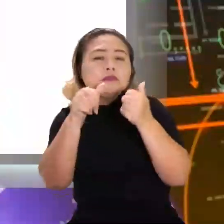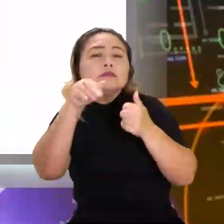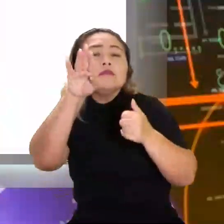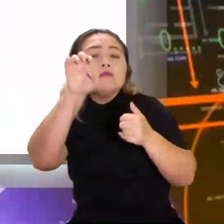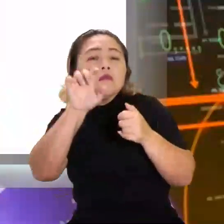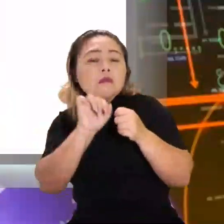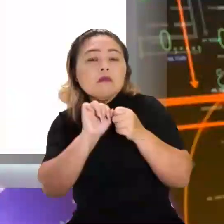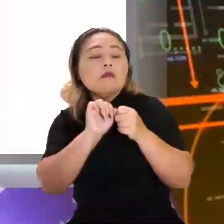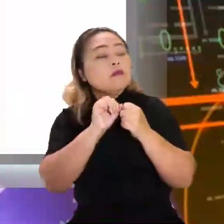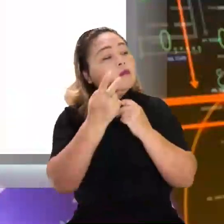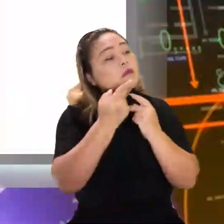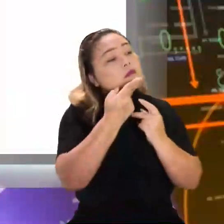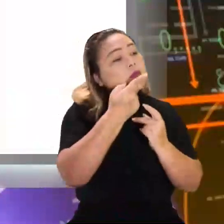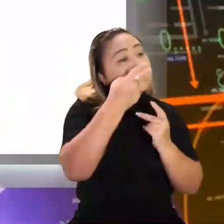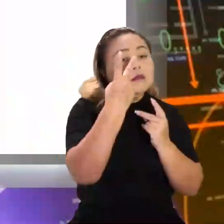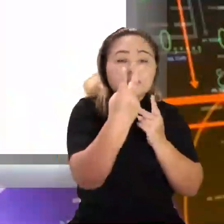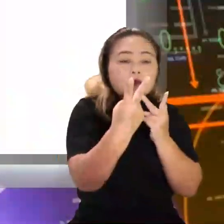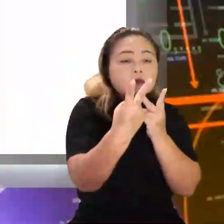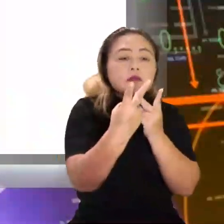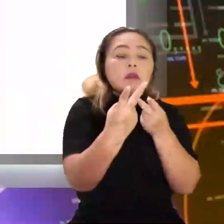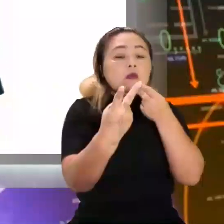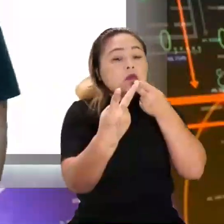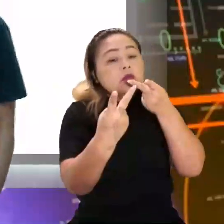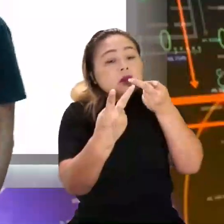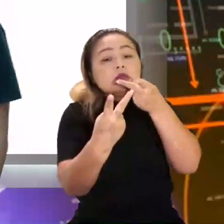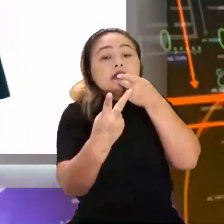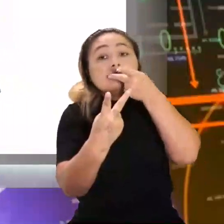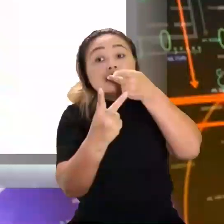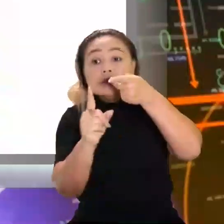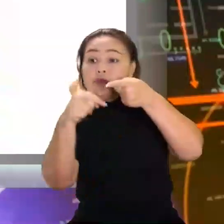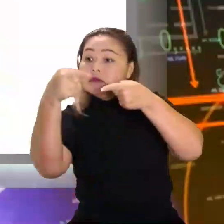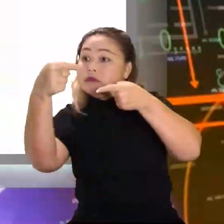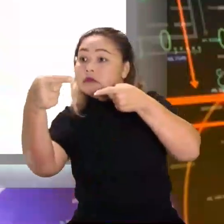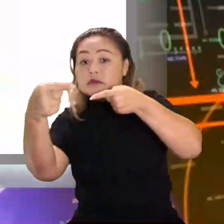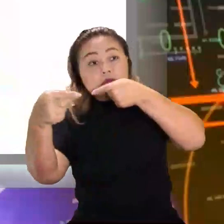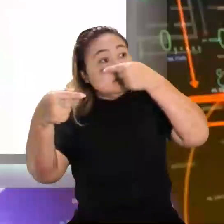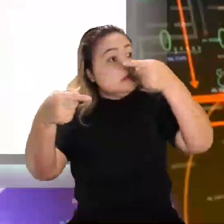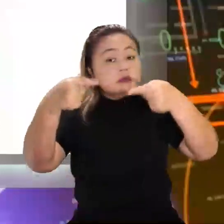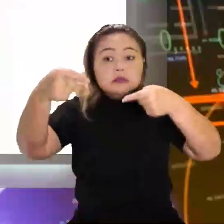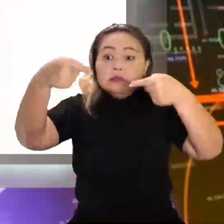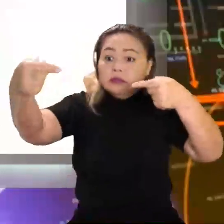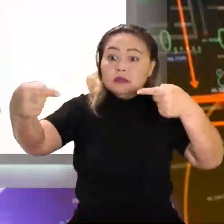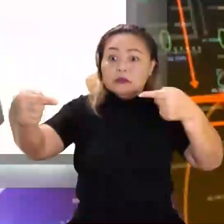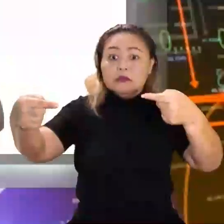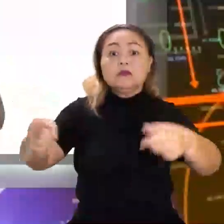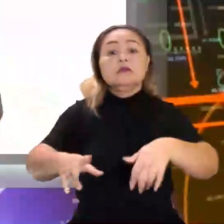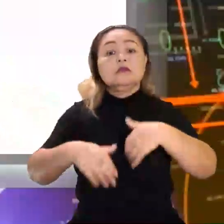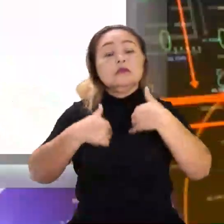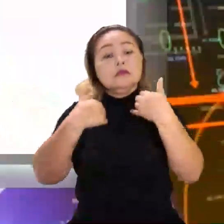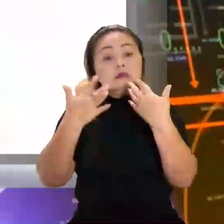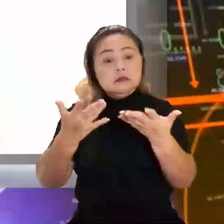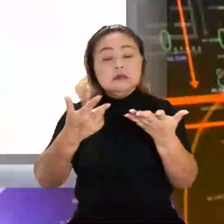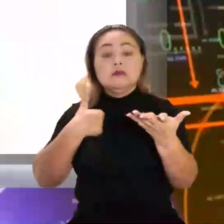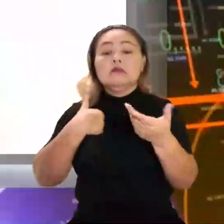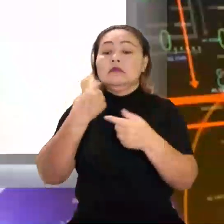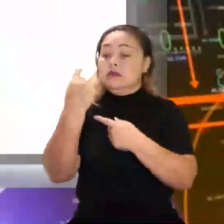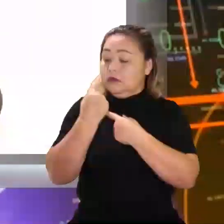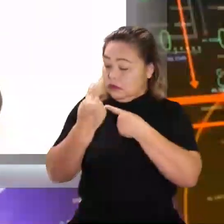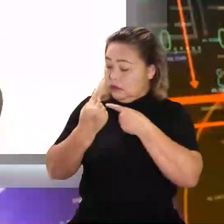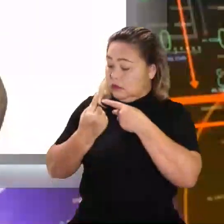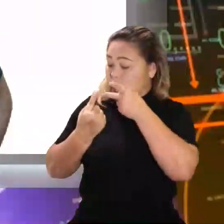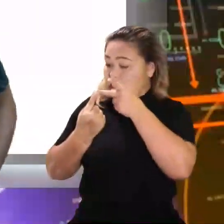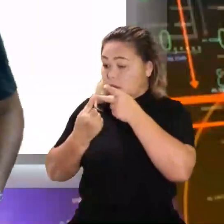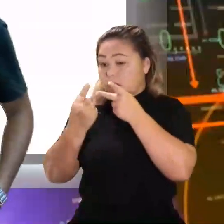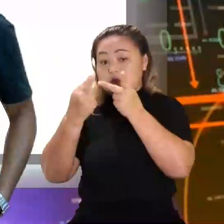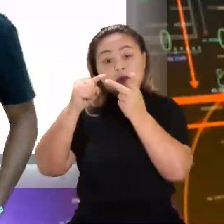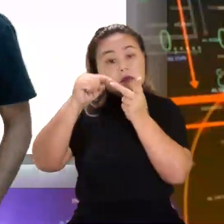pessoa comenta com duas, cada uma dessas pessoas comenta com mais duas e assim sucessivamente, né? Então a gente começa com 1,